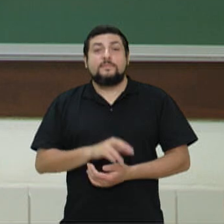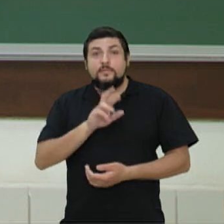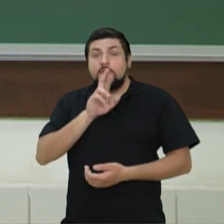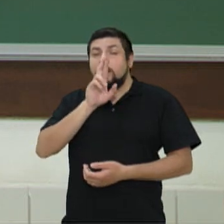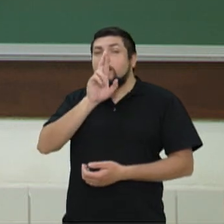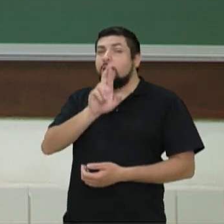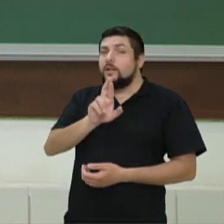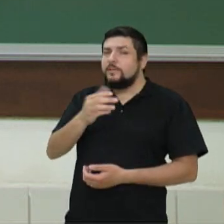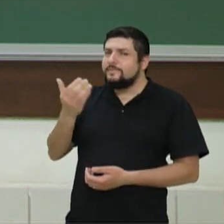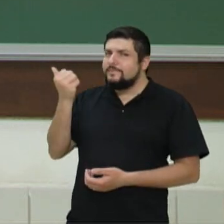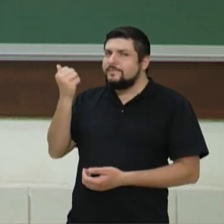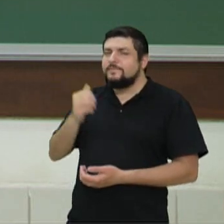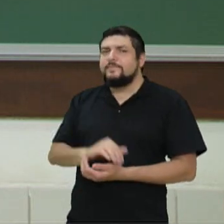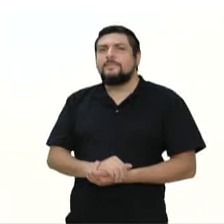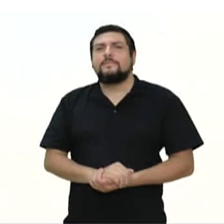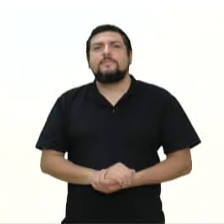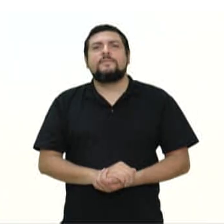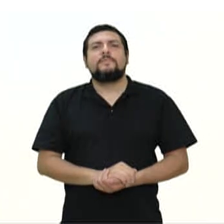Respondendo,